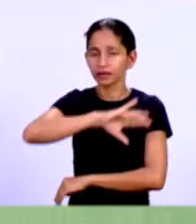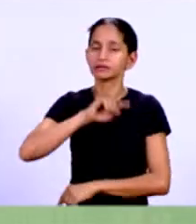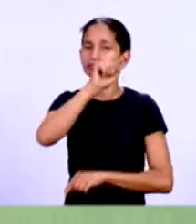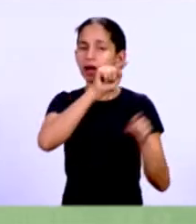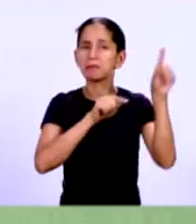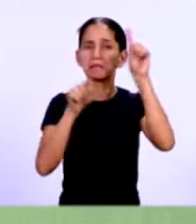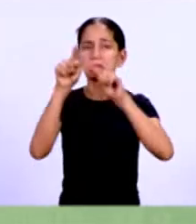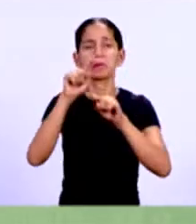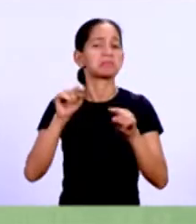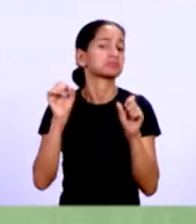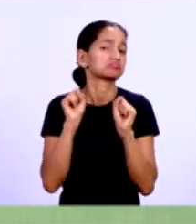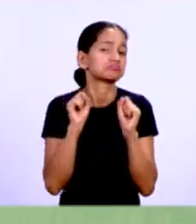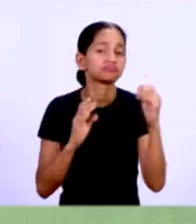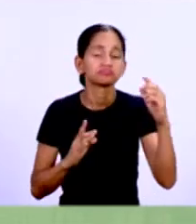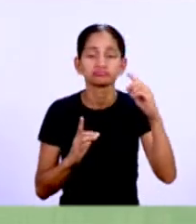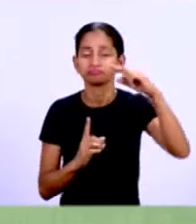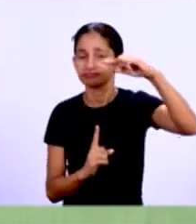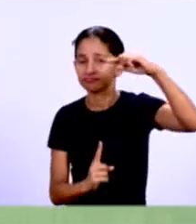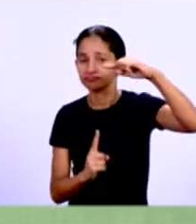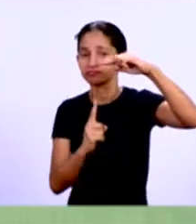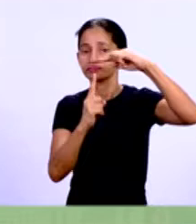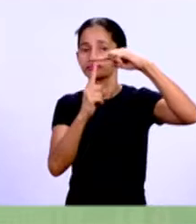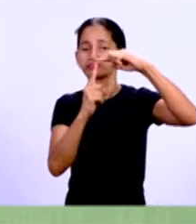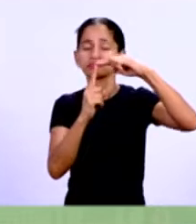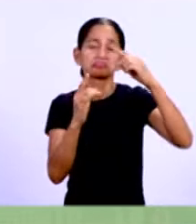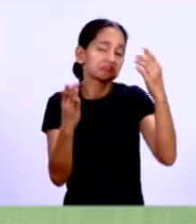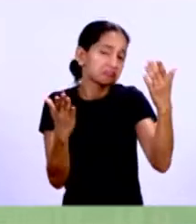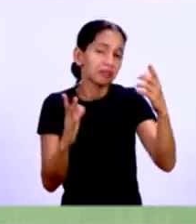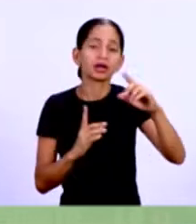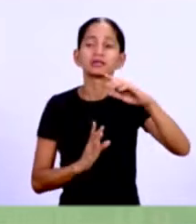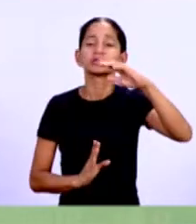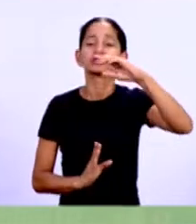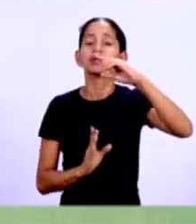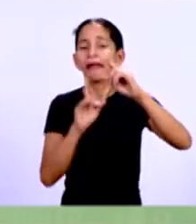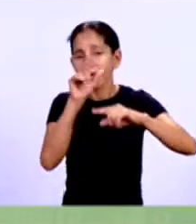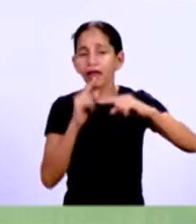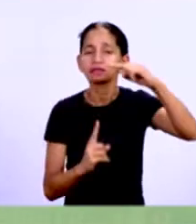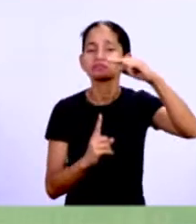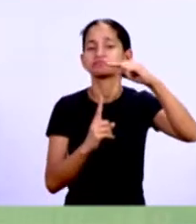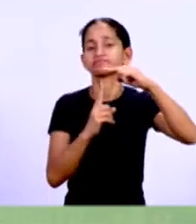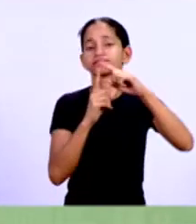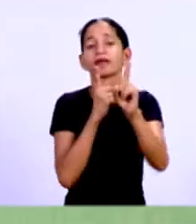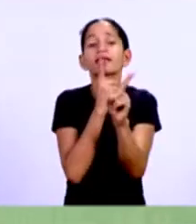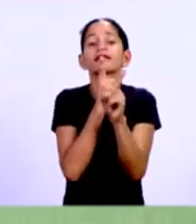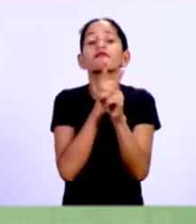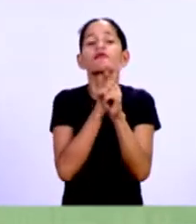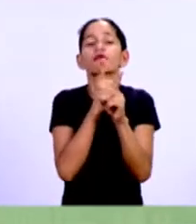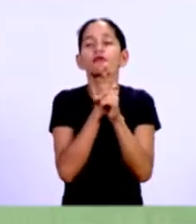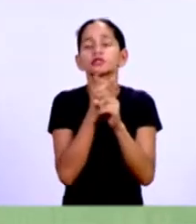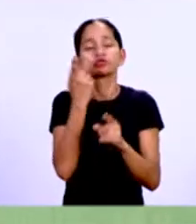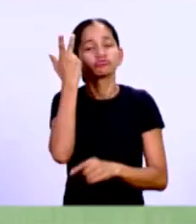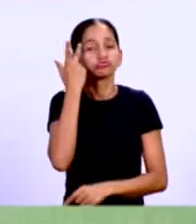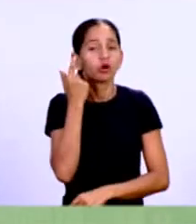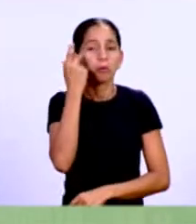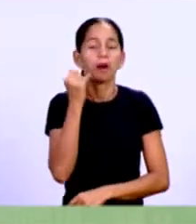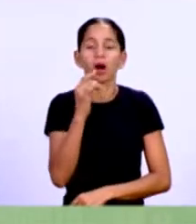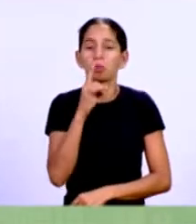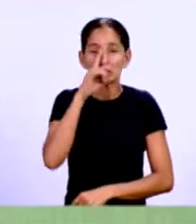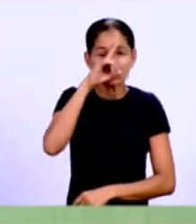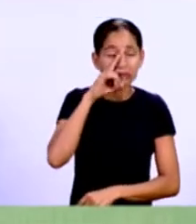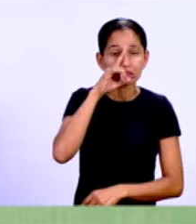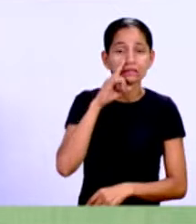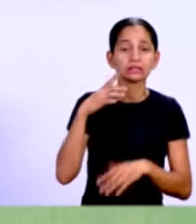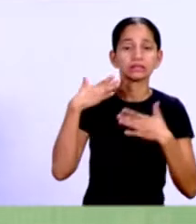esperado com baixo risco, um retorno esperado bastante alto, né? Olha como ele está alto, ó. Se você pegar numa escala, ele está bastante alto em relação ao